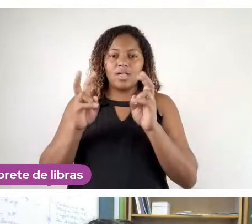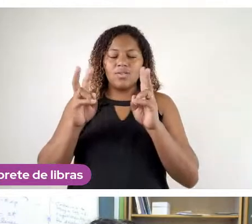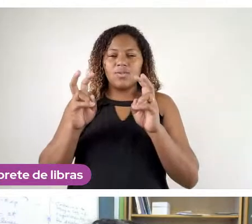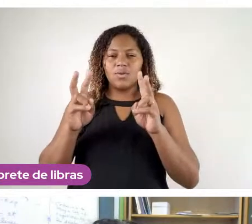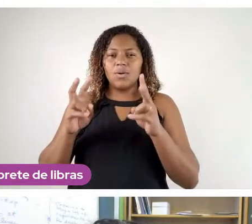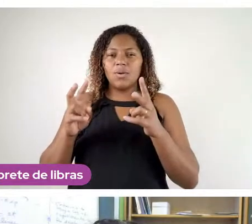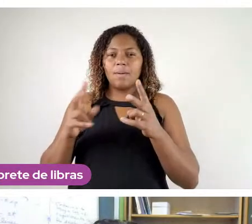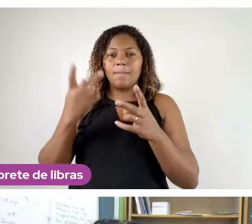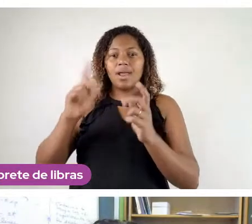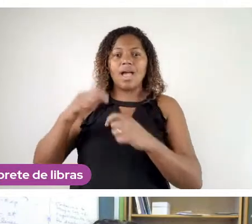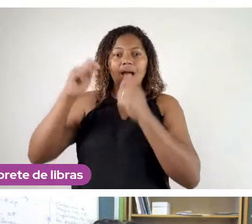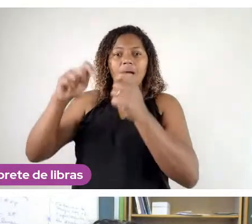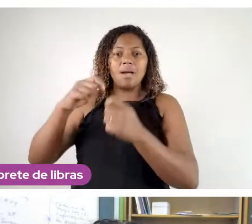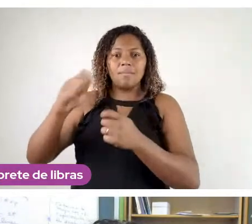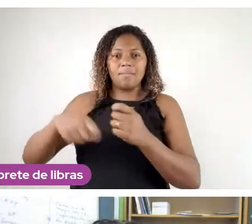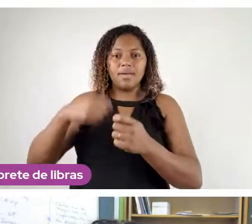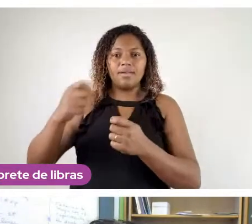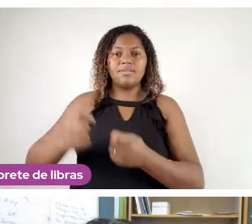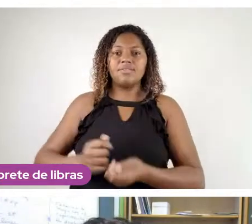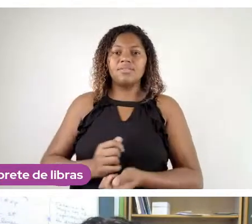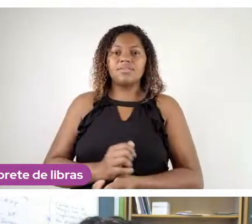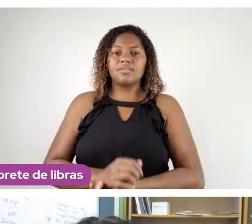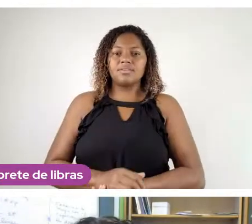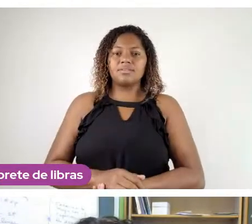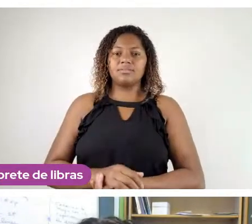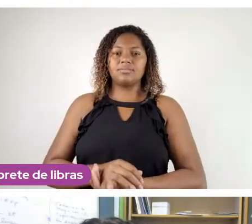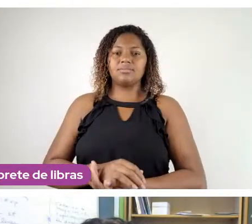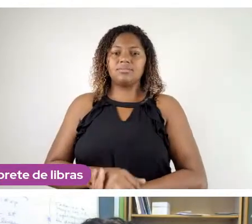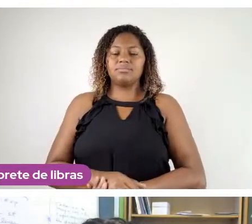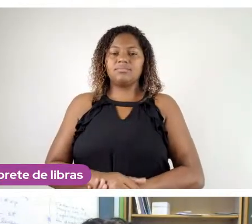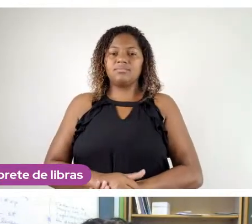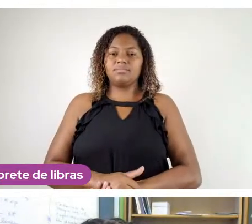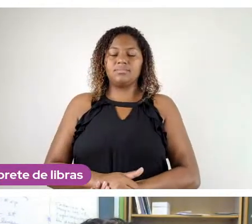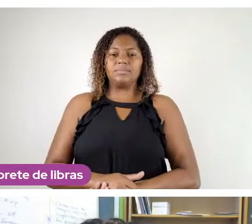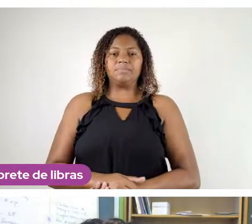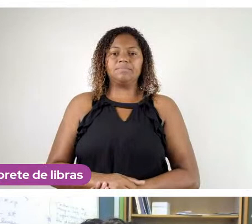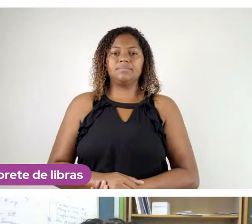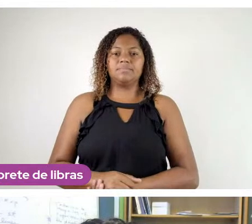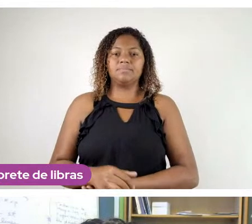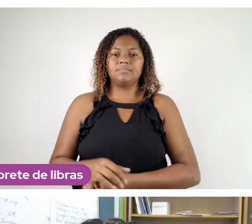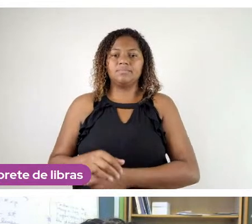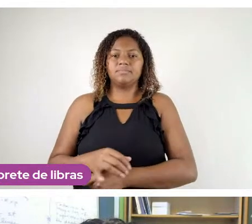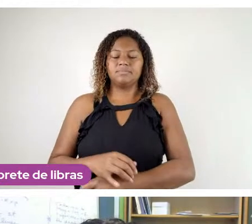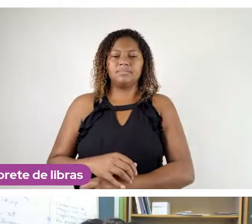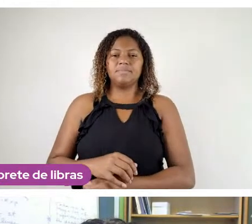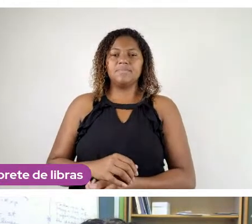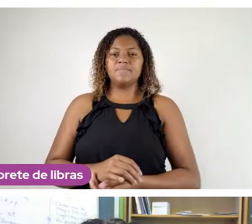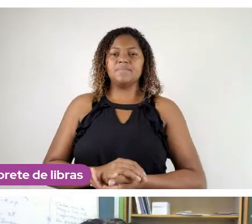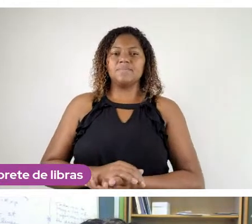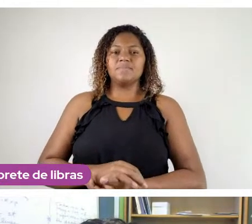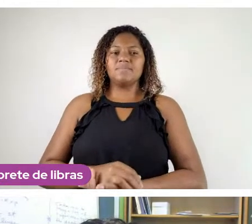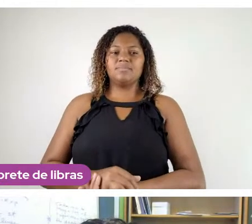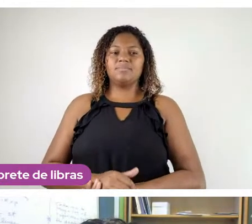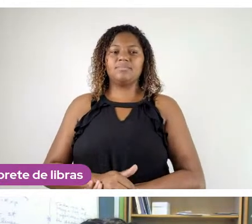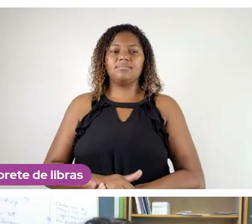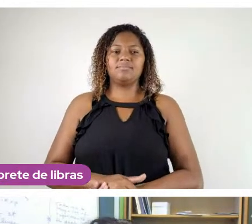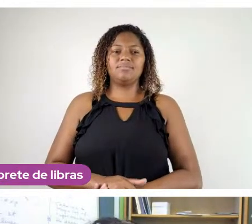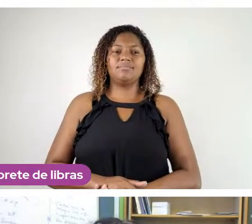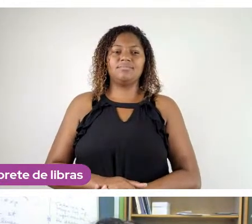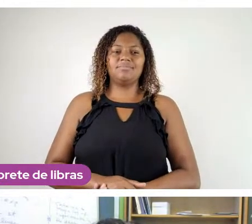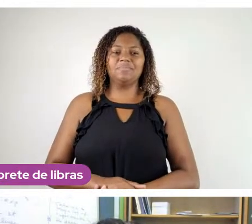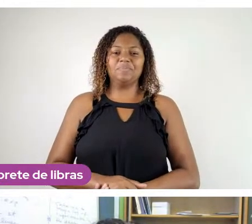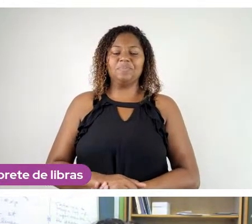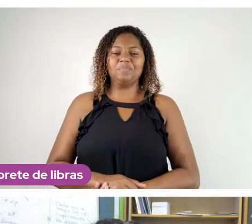la pesca artesanal sostenível. Não? De que forma ações como esta de la pesca artesanal